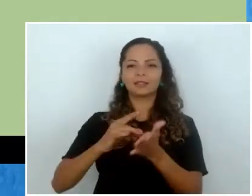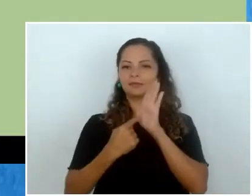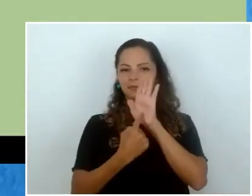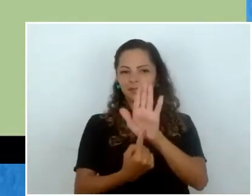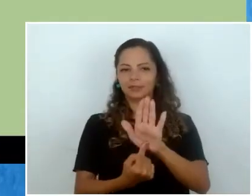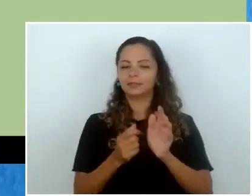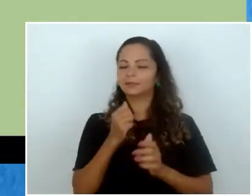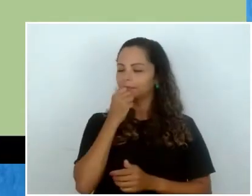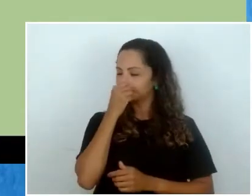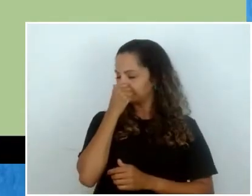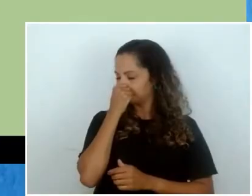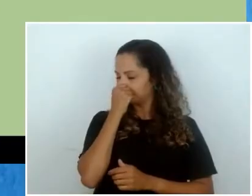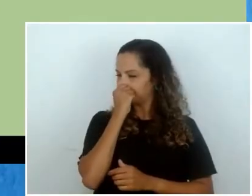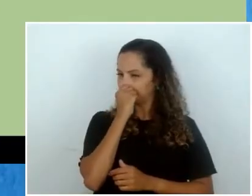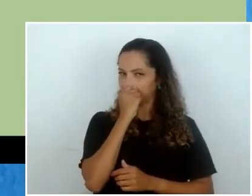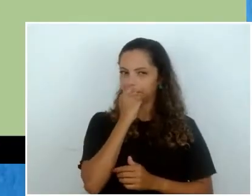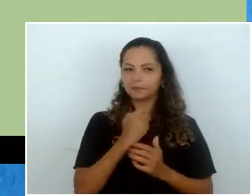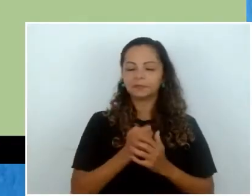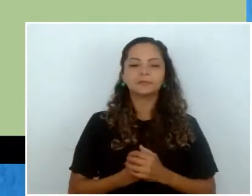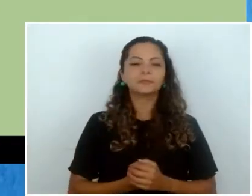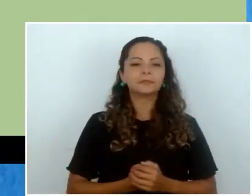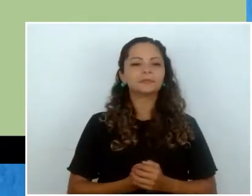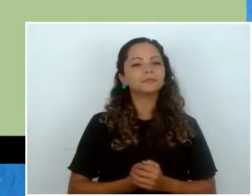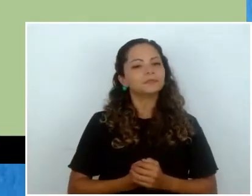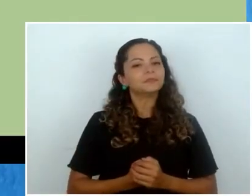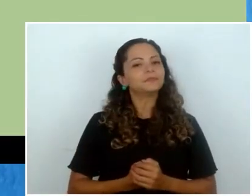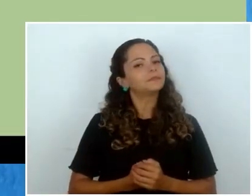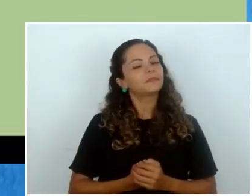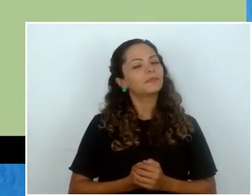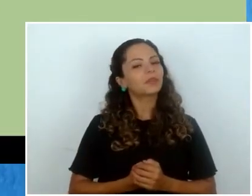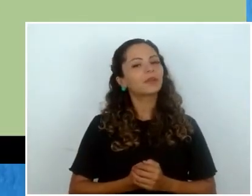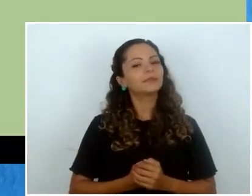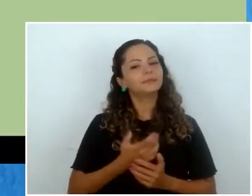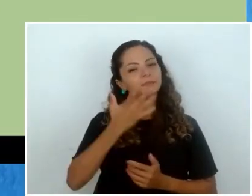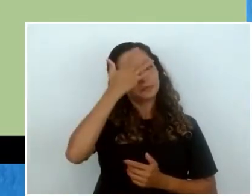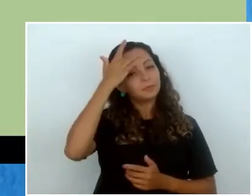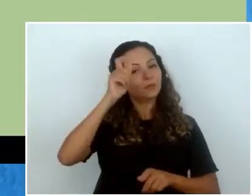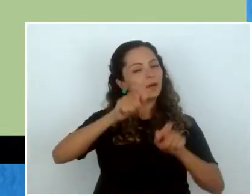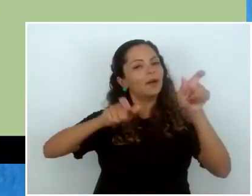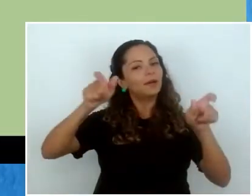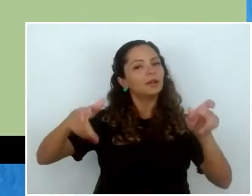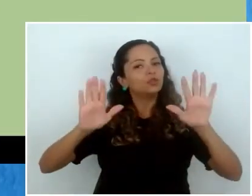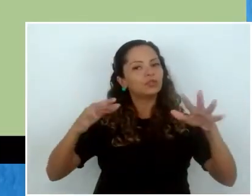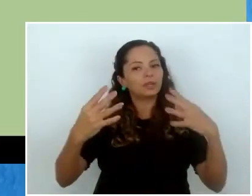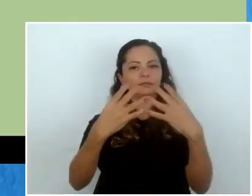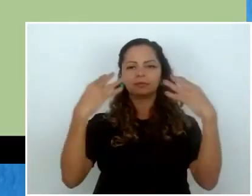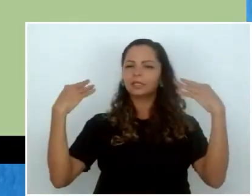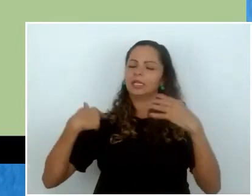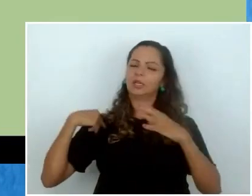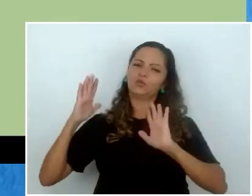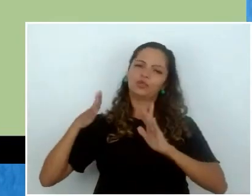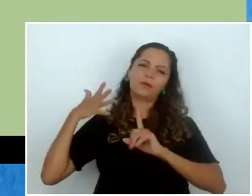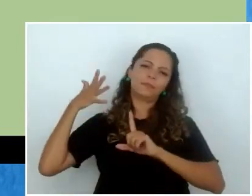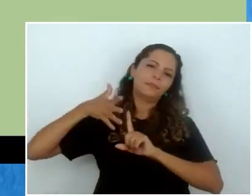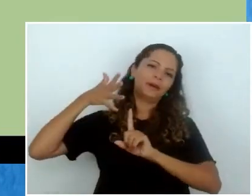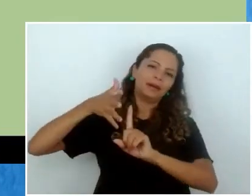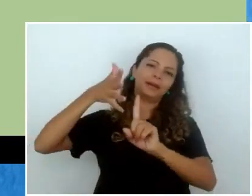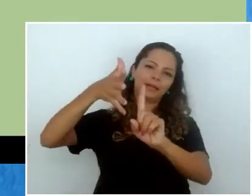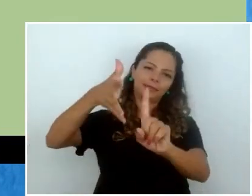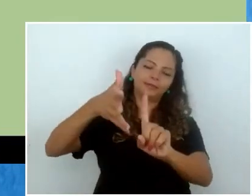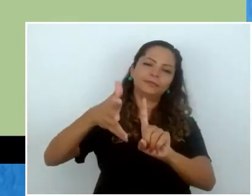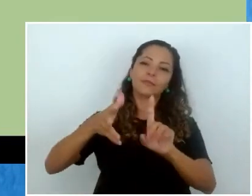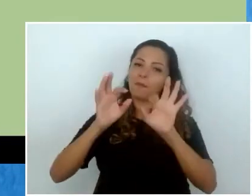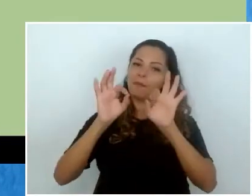desculpas às pessoas que já ouviram essa palestra, né, porque eu falo ela muito seguido, né, mas com certeza vai ter algumas pessoas aí que